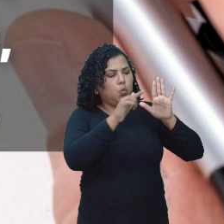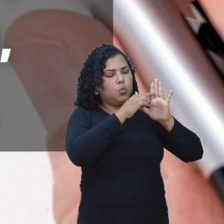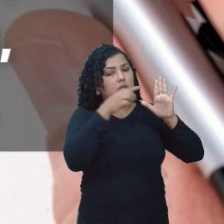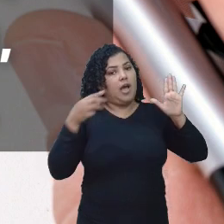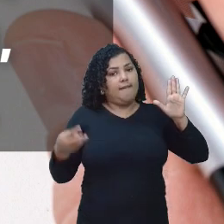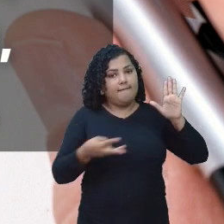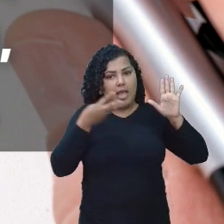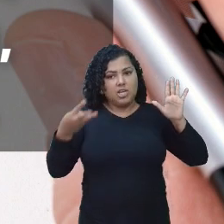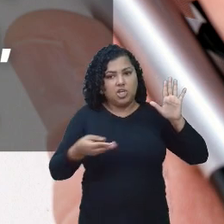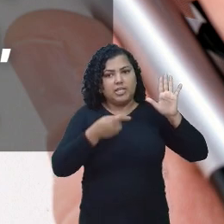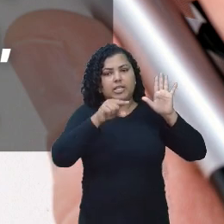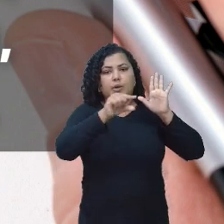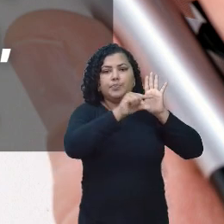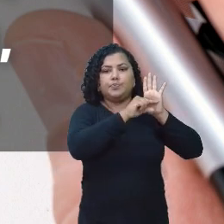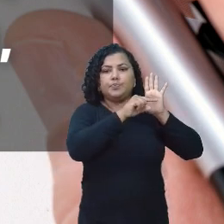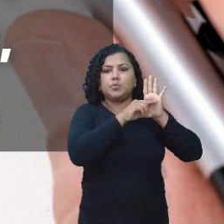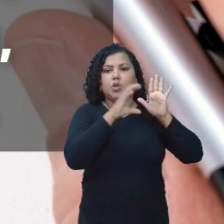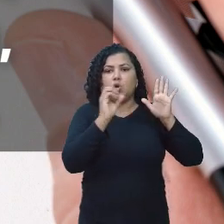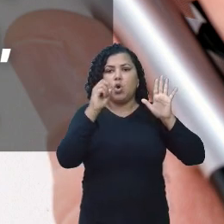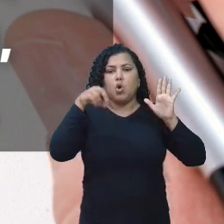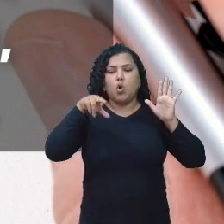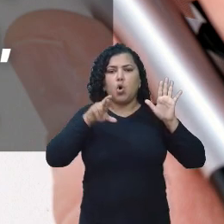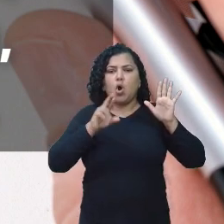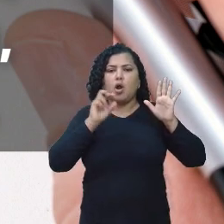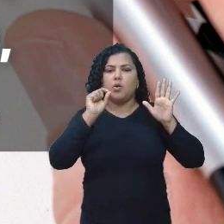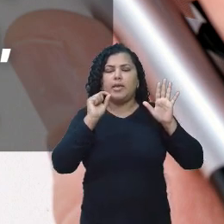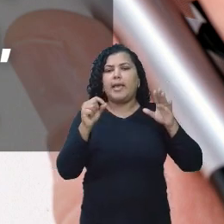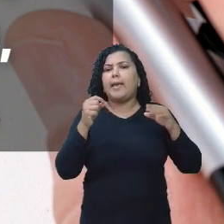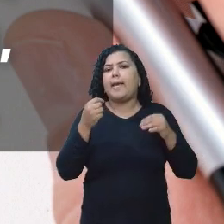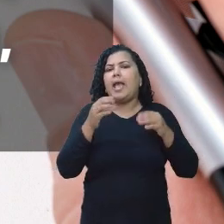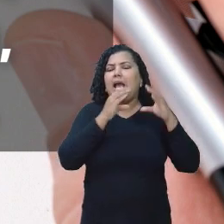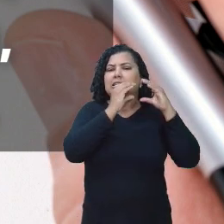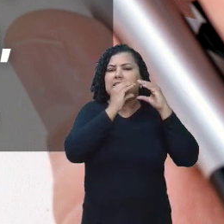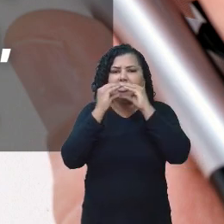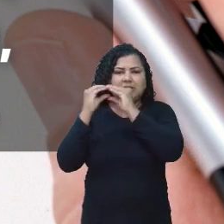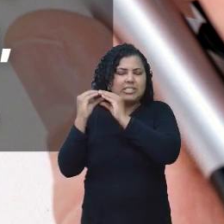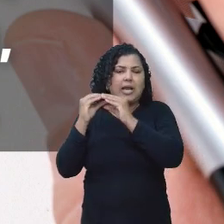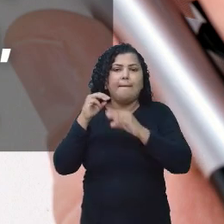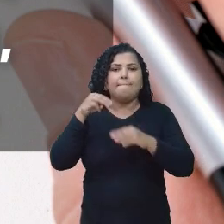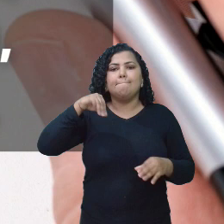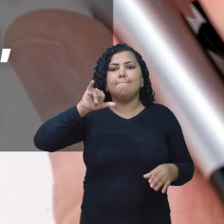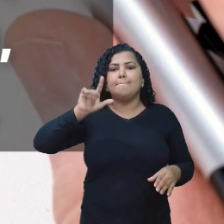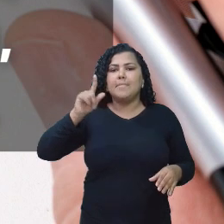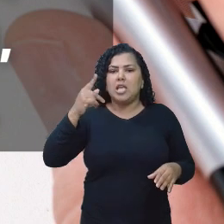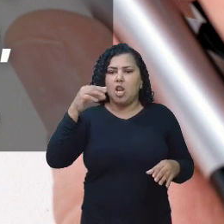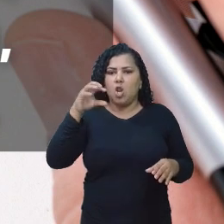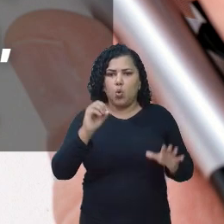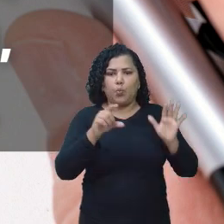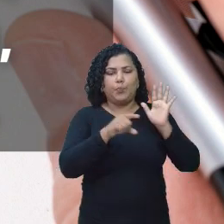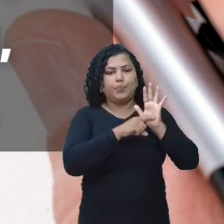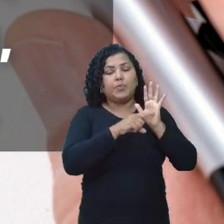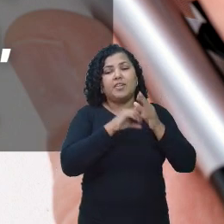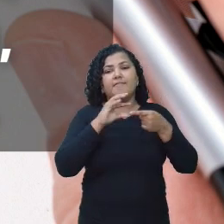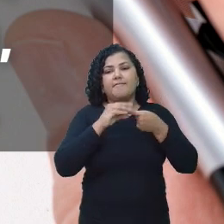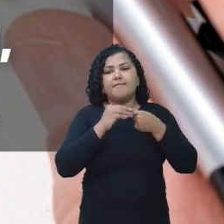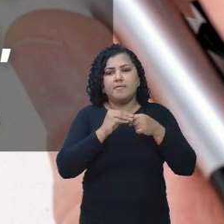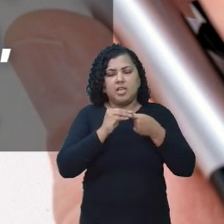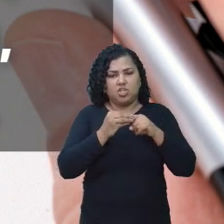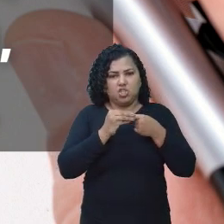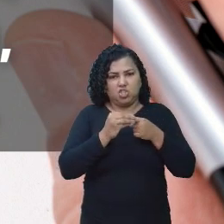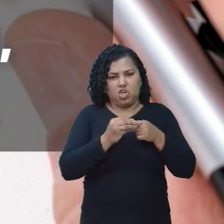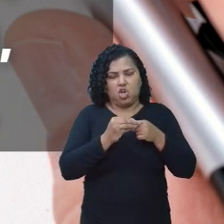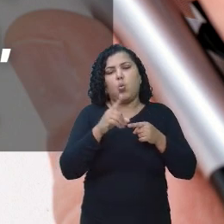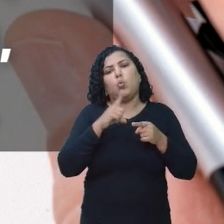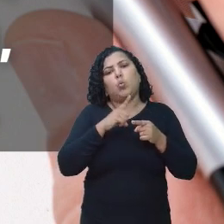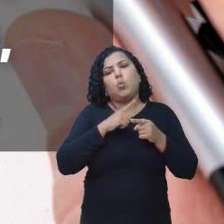Vegetais. Corn, que é milho. No caso, também não tem plural em inglês. Beans, que é feijão, que tem